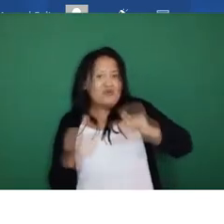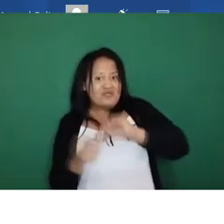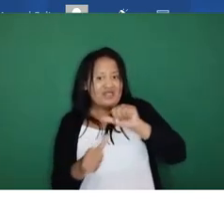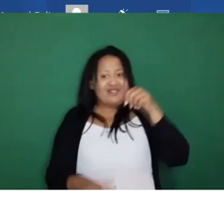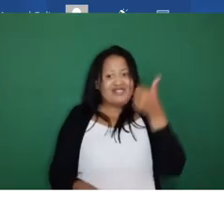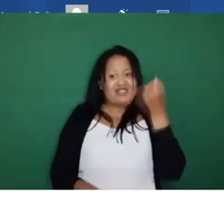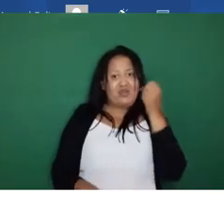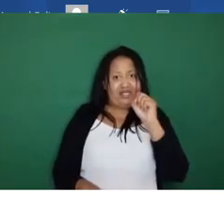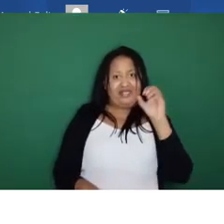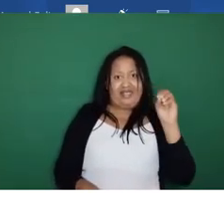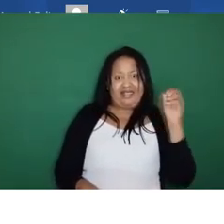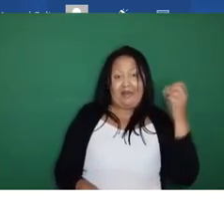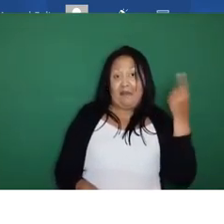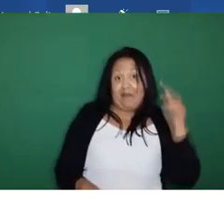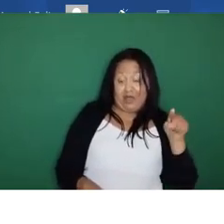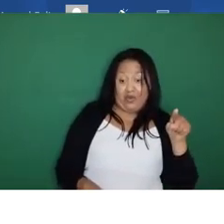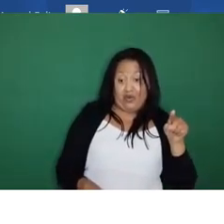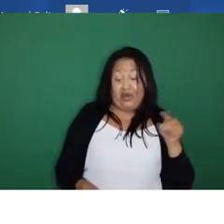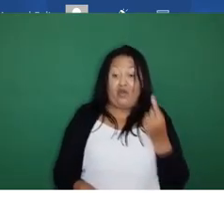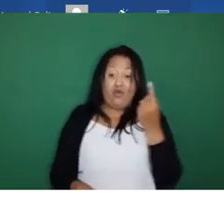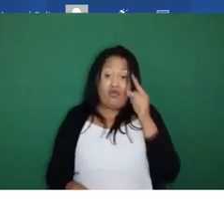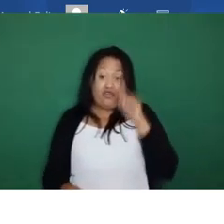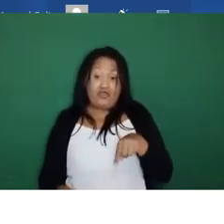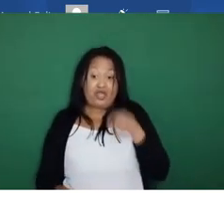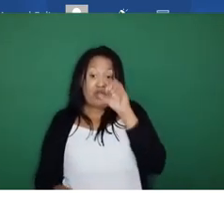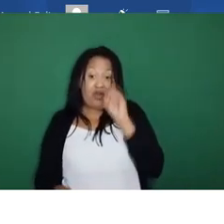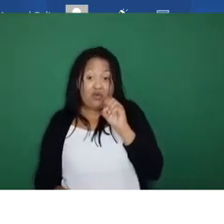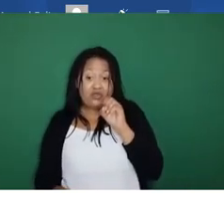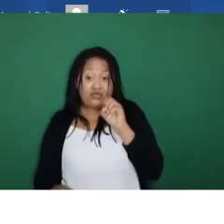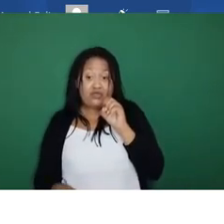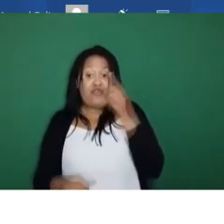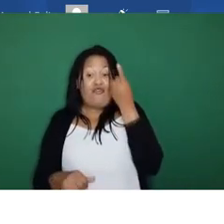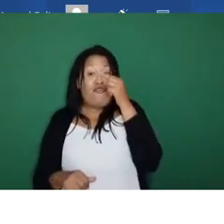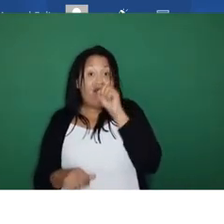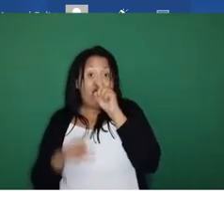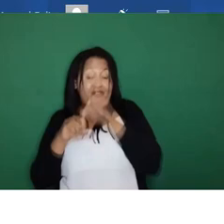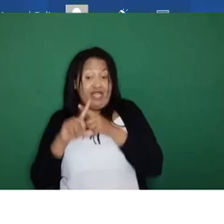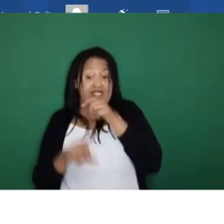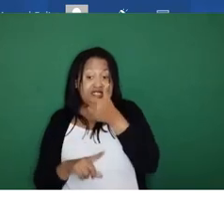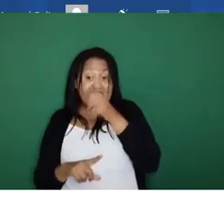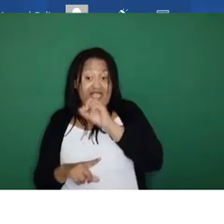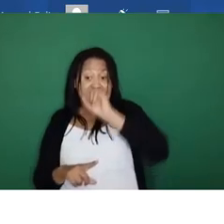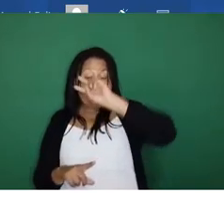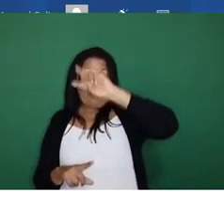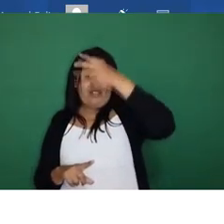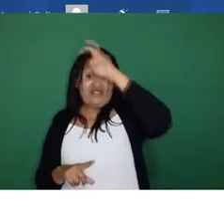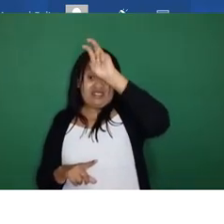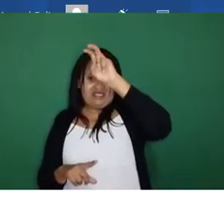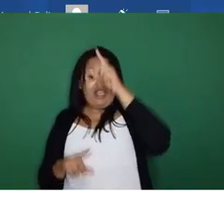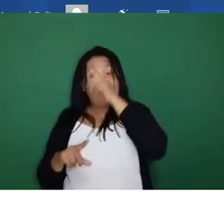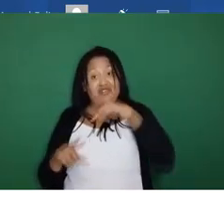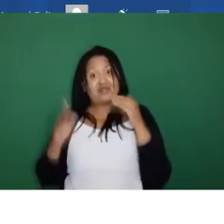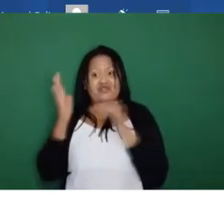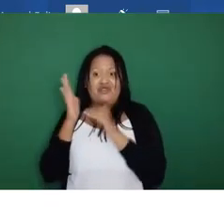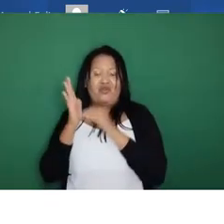180 mil em 1,8 x 10 elevado a 5 como é que você vai fazer isso a vírgula tá lá no final no último zero